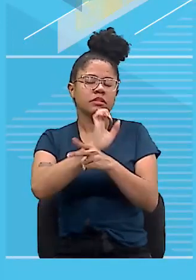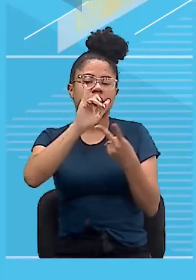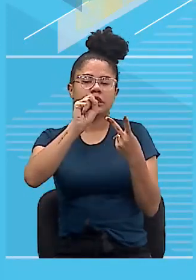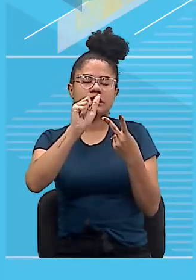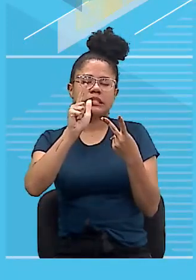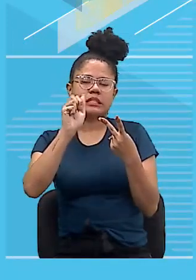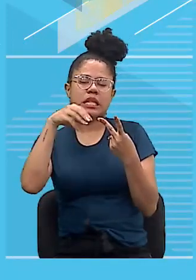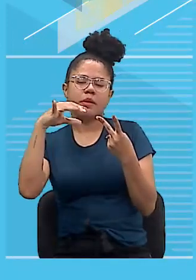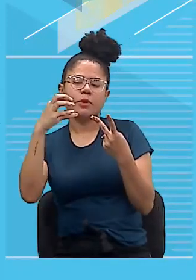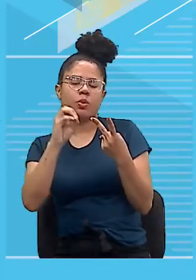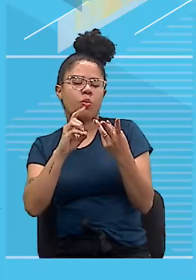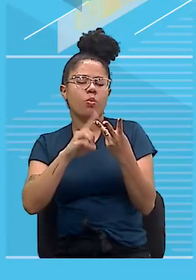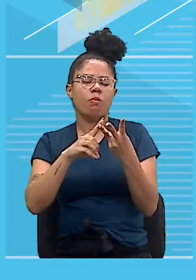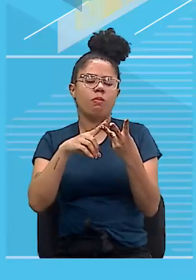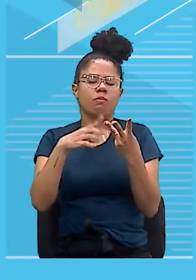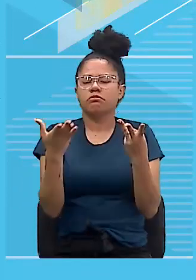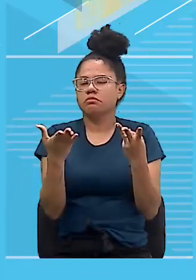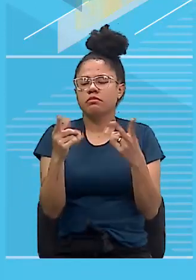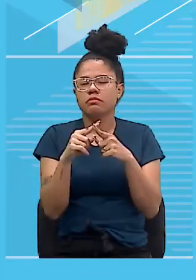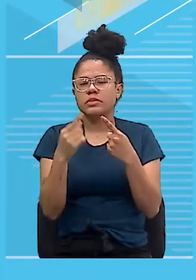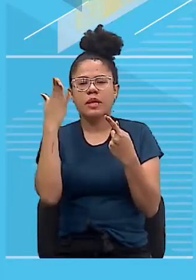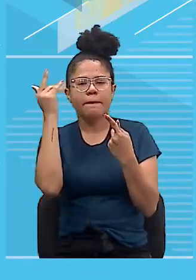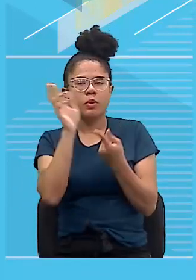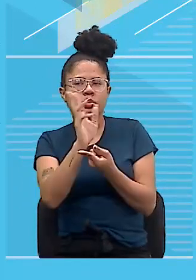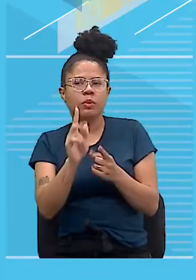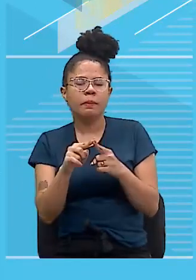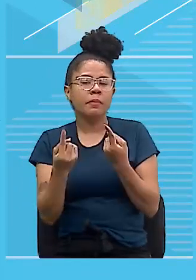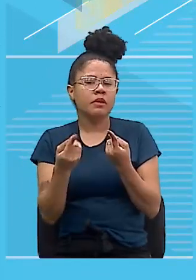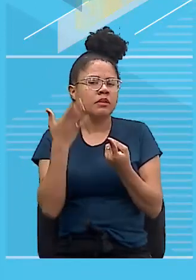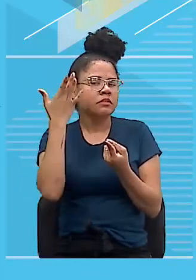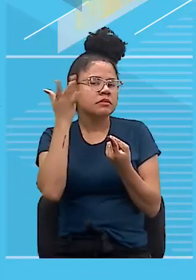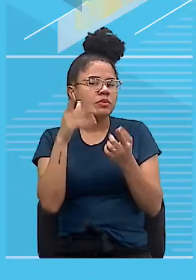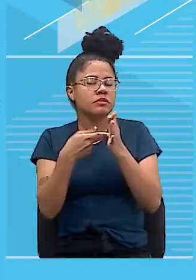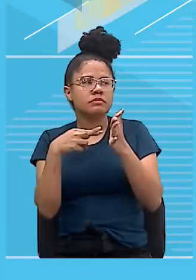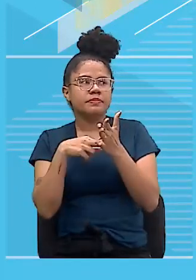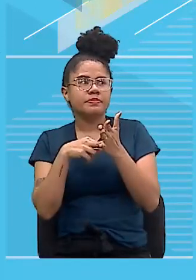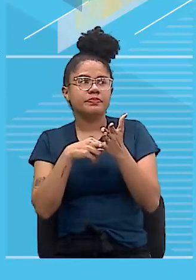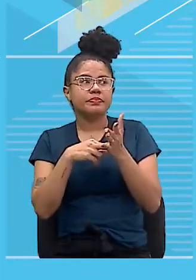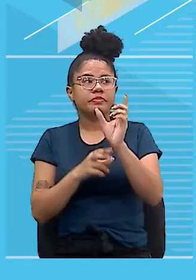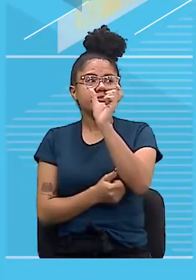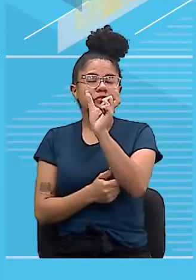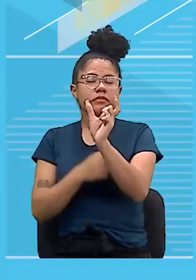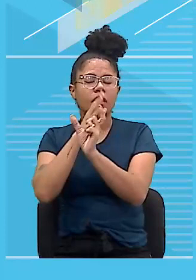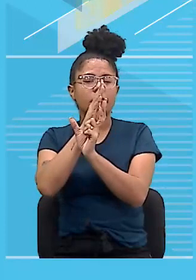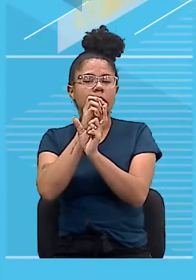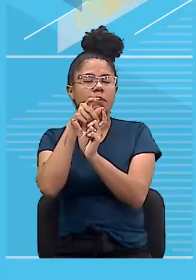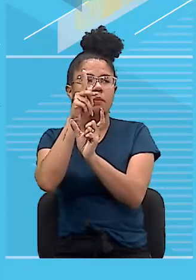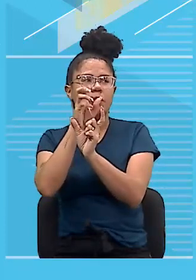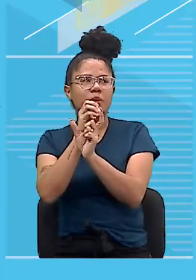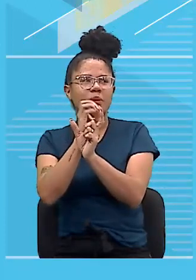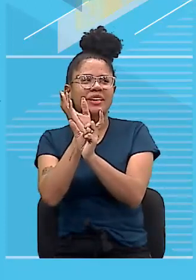eu sabia de muitos né mas não sabia o que é que significava boko haram aí fui